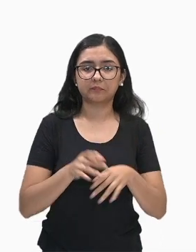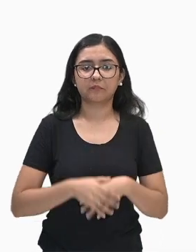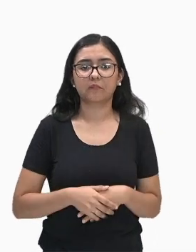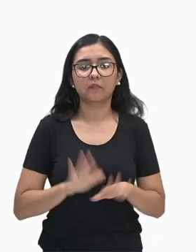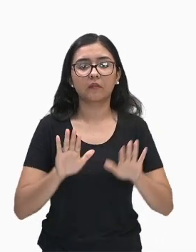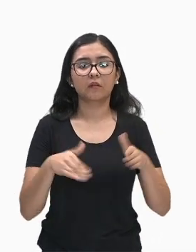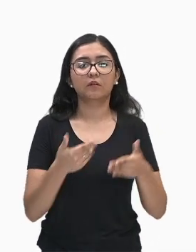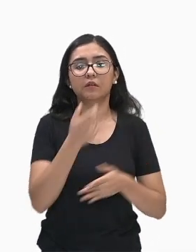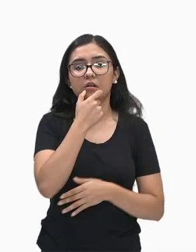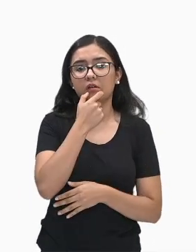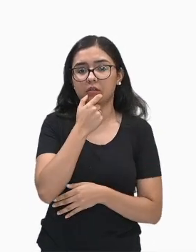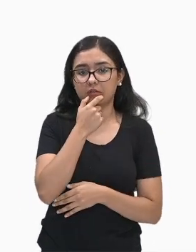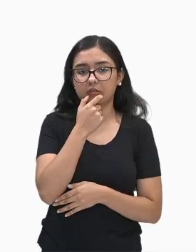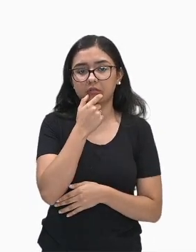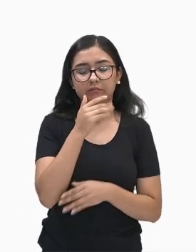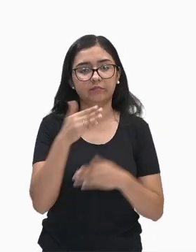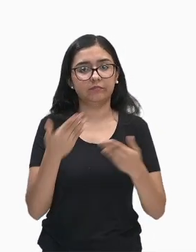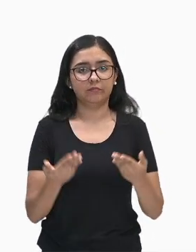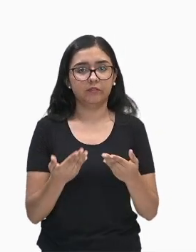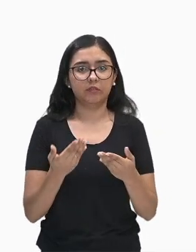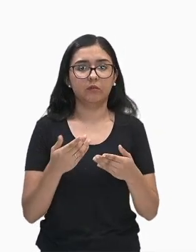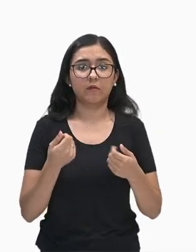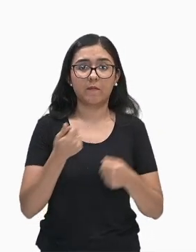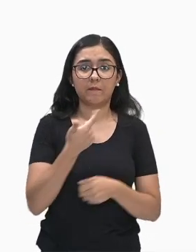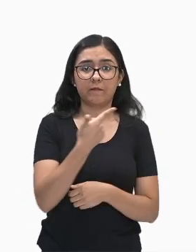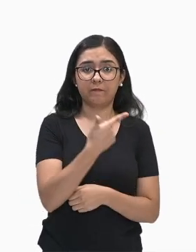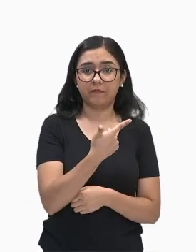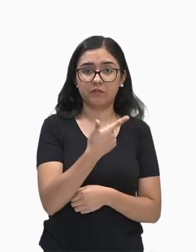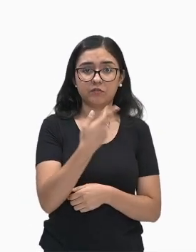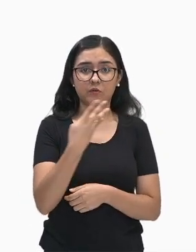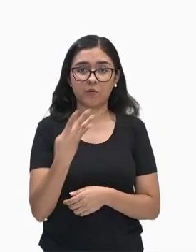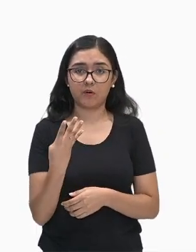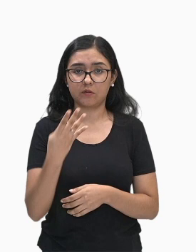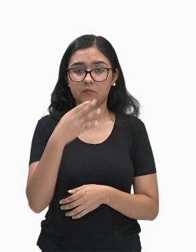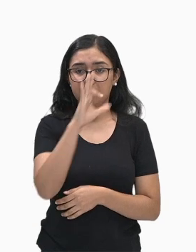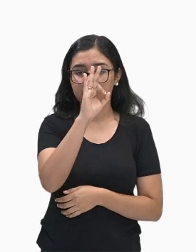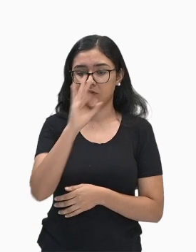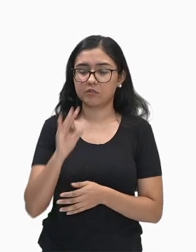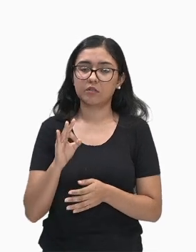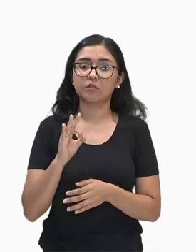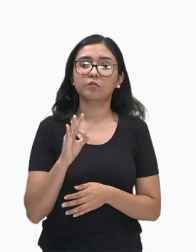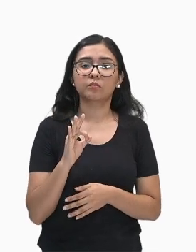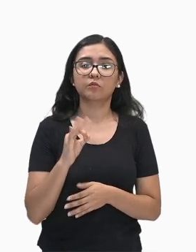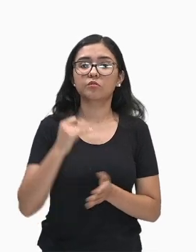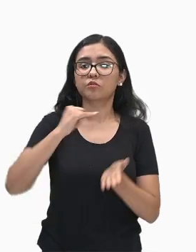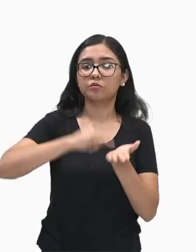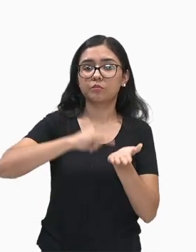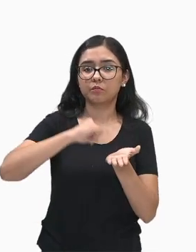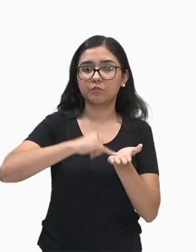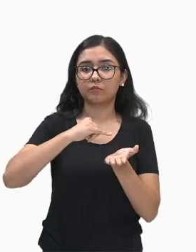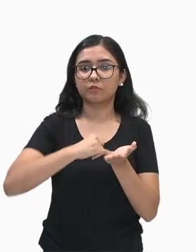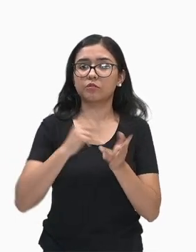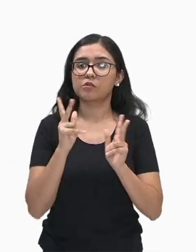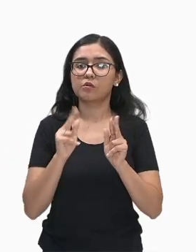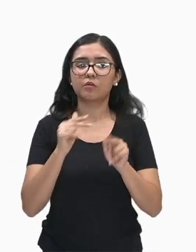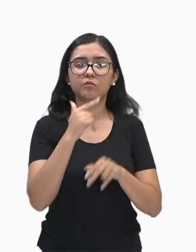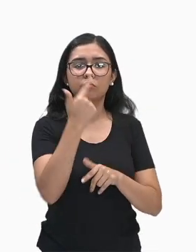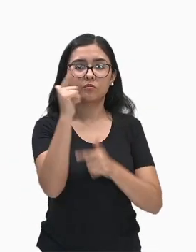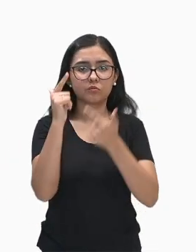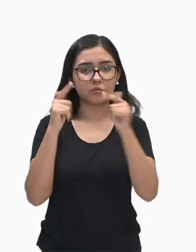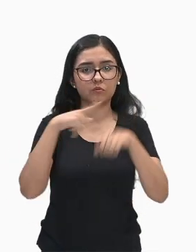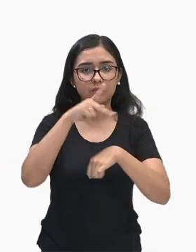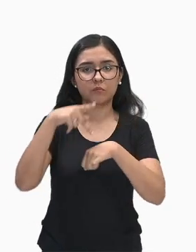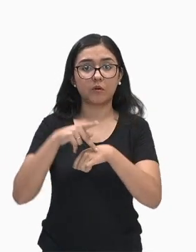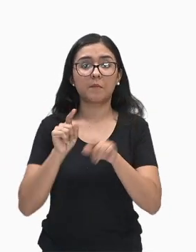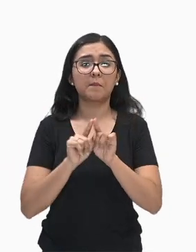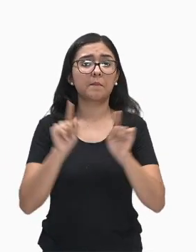Inglaterra não estava contente em pagar 24% de imposto, o mesmo que os demais países, enquanto Portugal